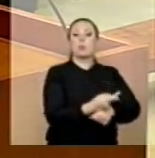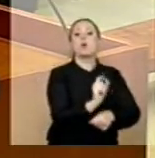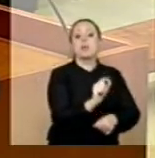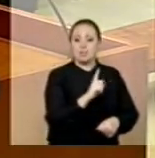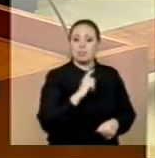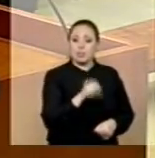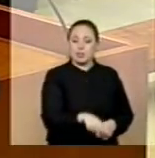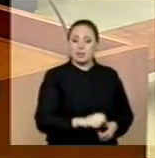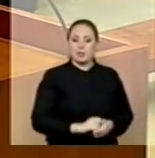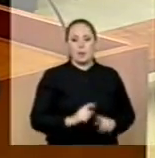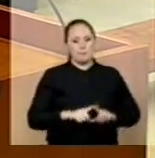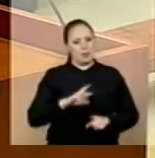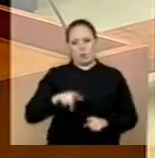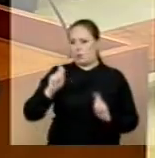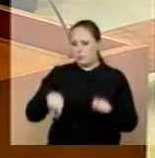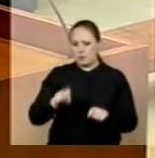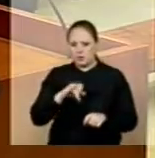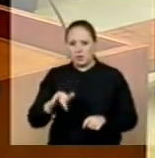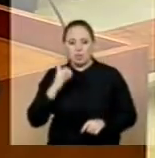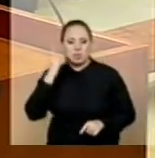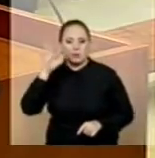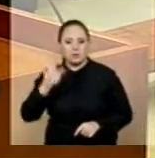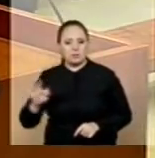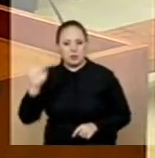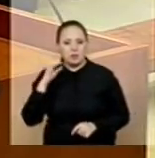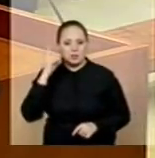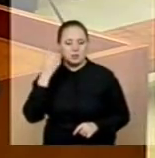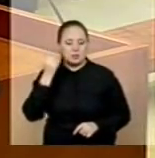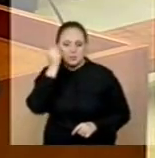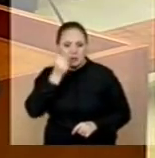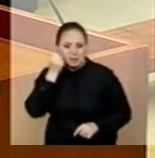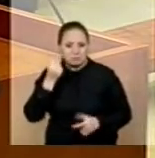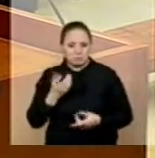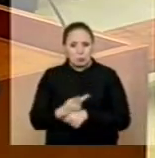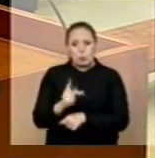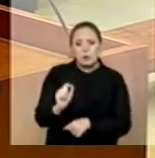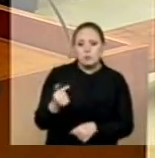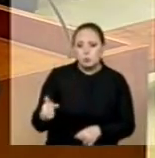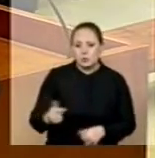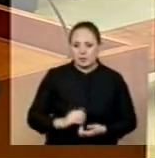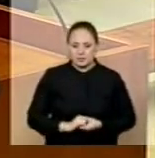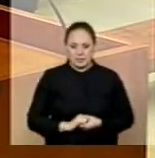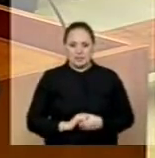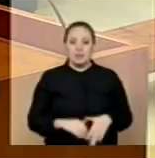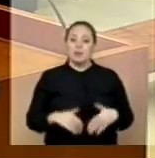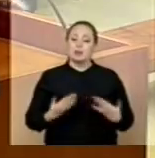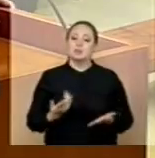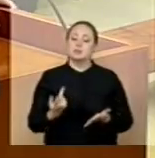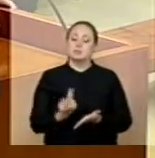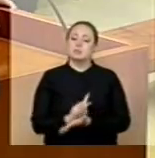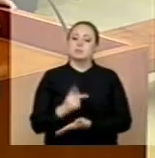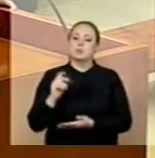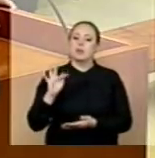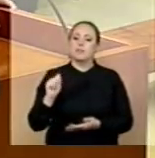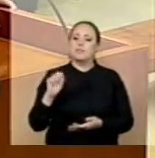não seria possível, nem é, pelos deputados federais e senadores da República. A situação de fato e de direito